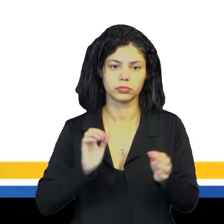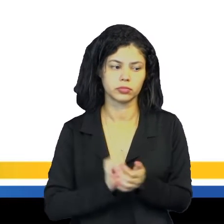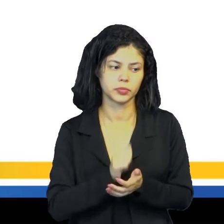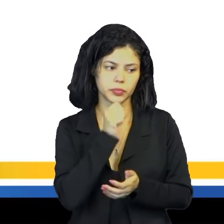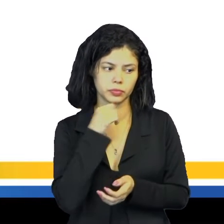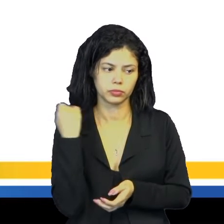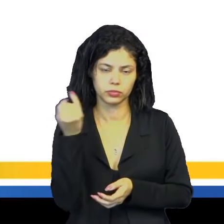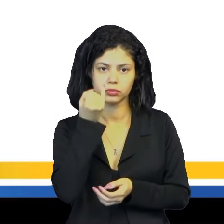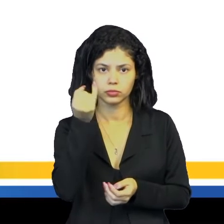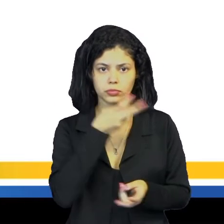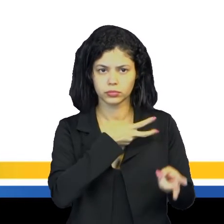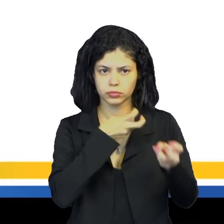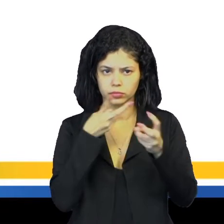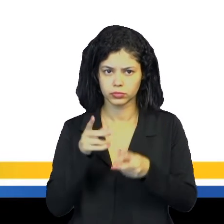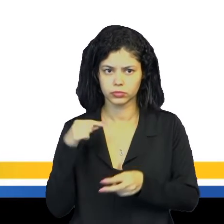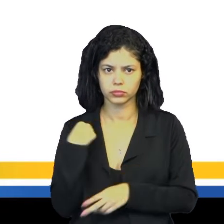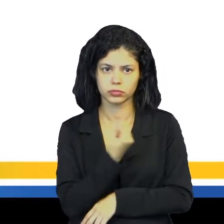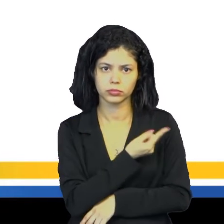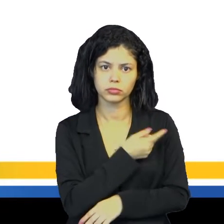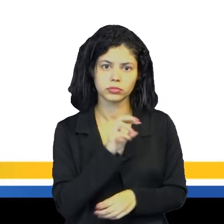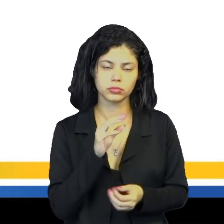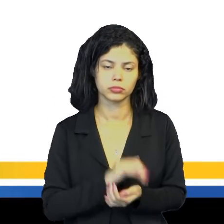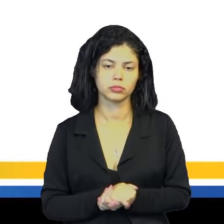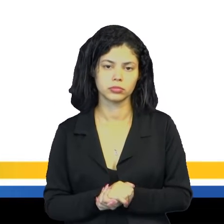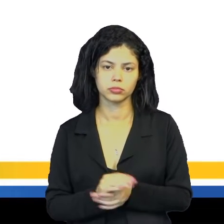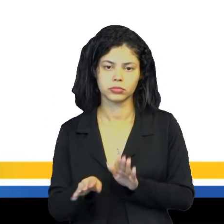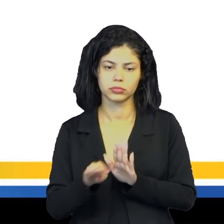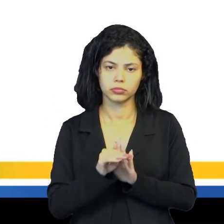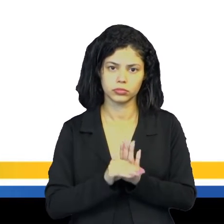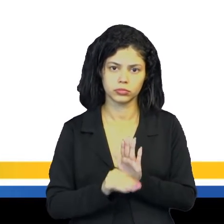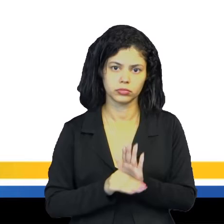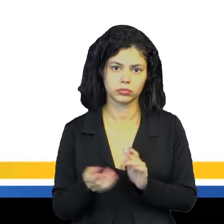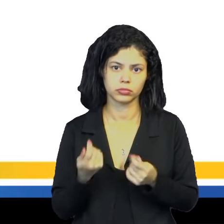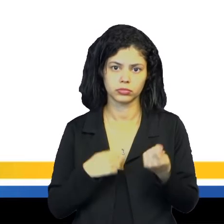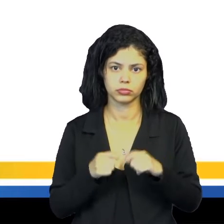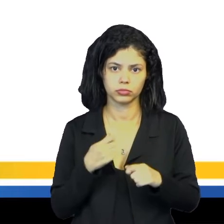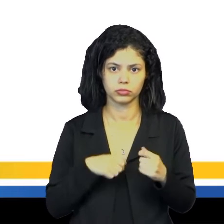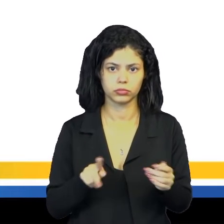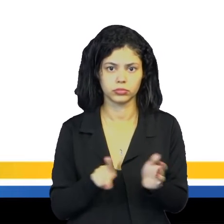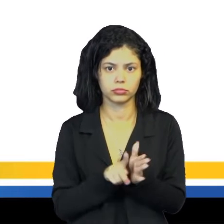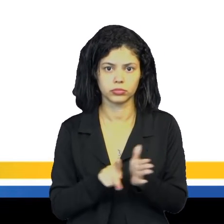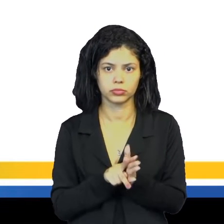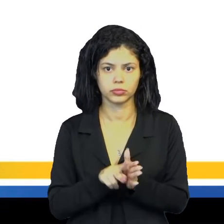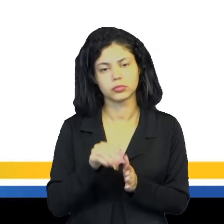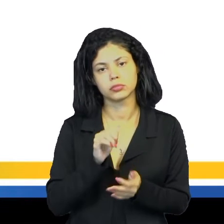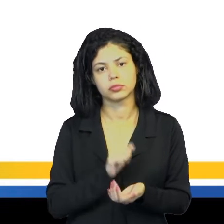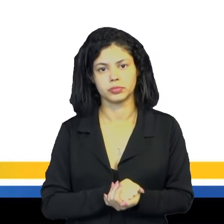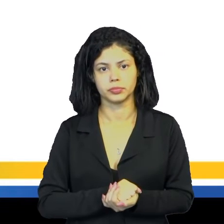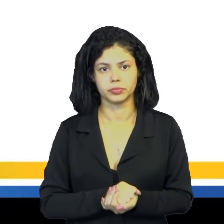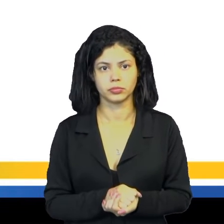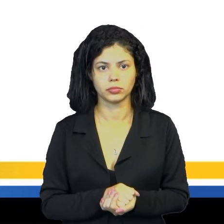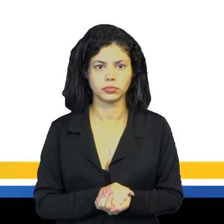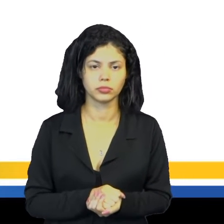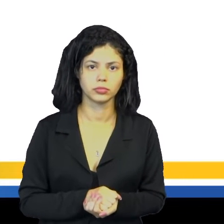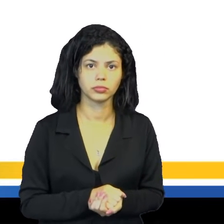importante a gente perceber que ainda hoje o nosso modelo econômico é baseado nos ideais ali liberais.